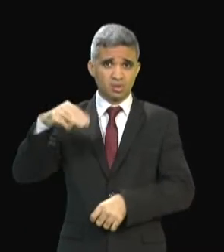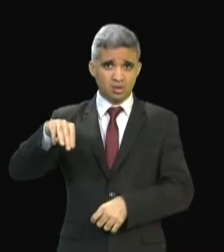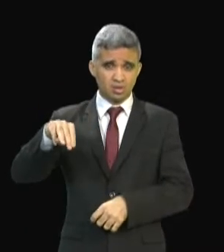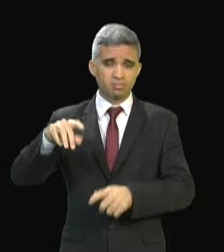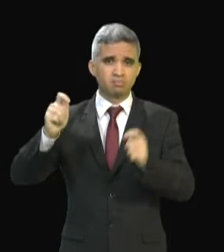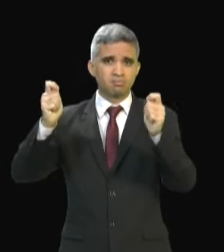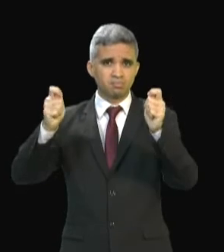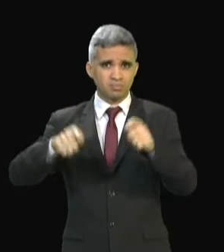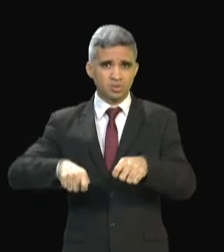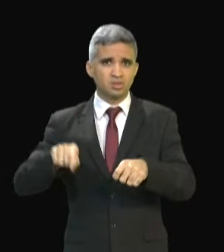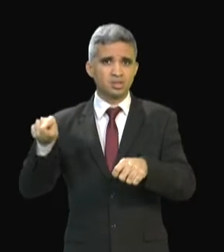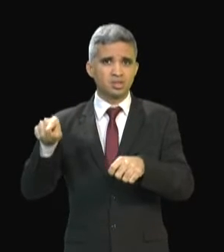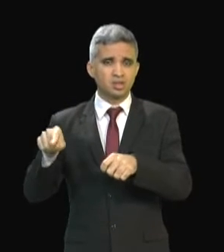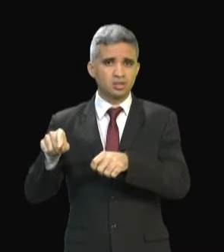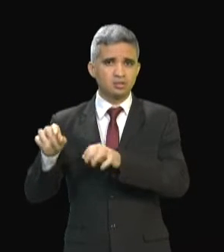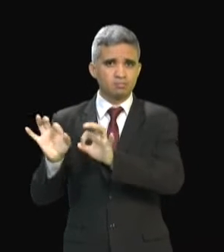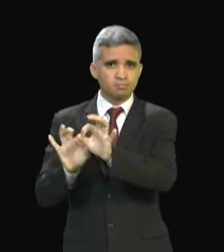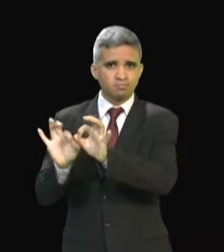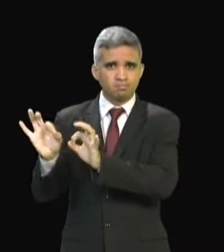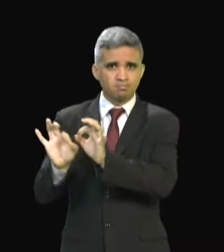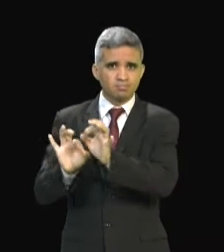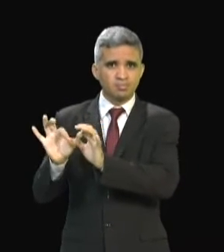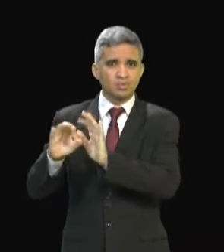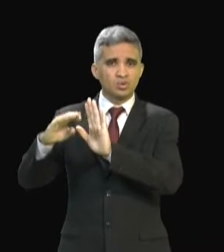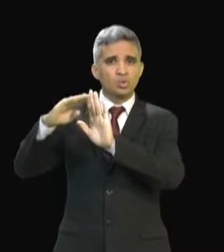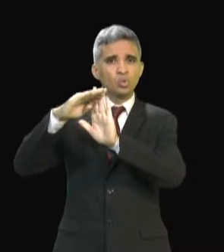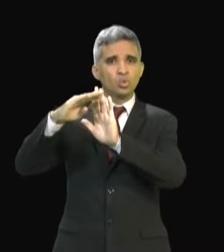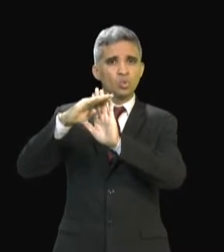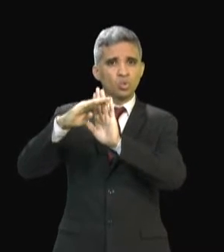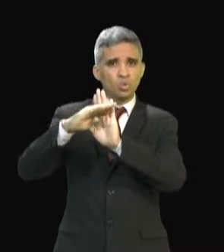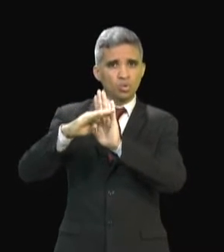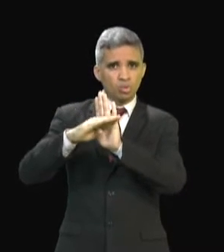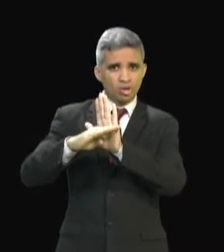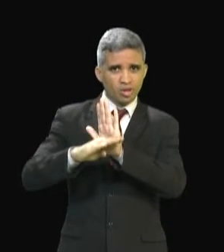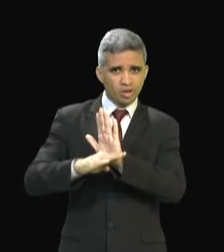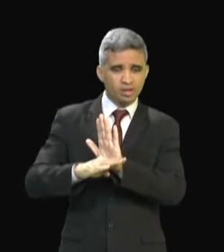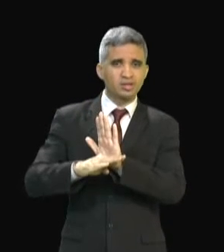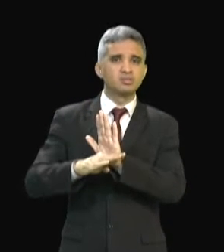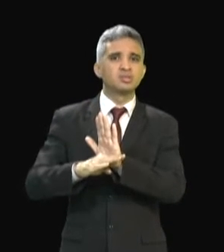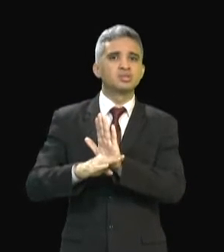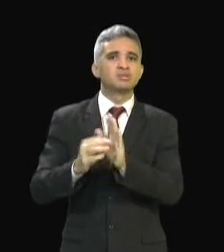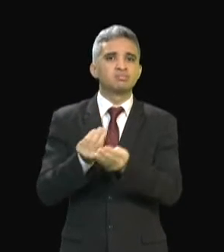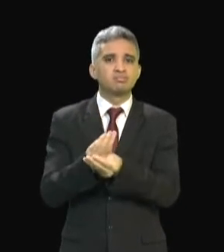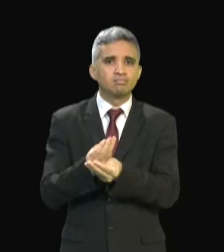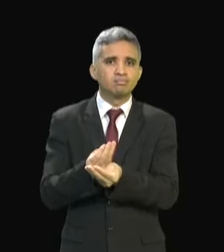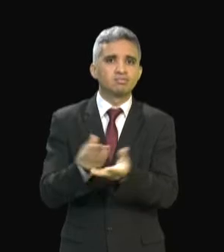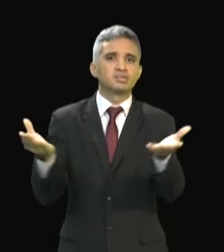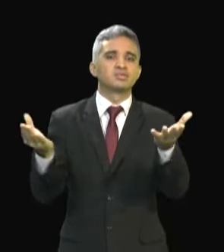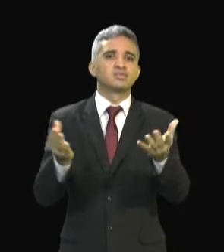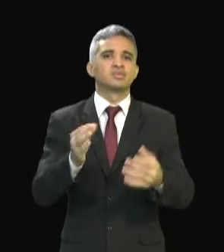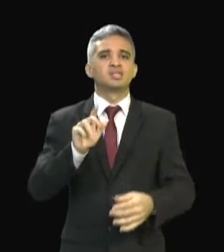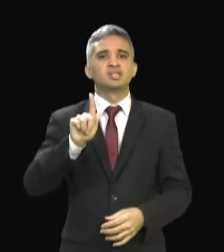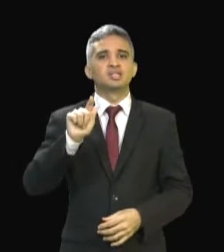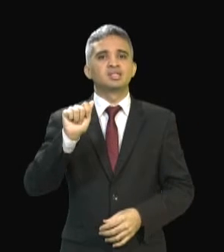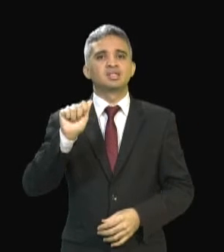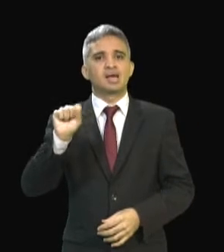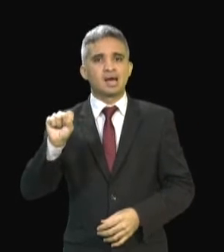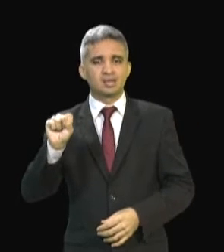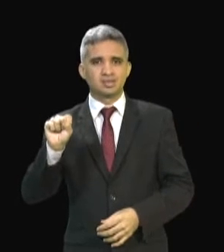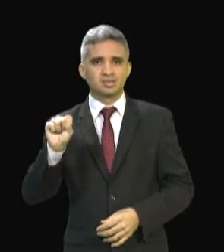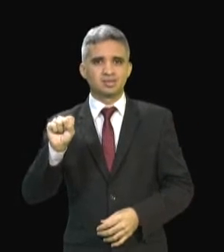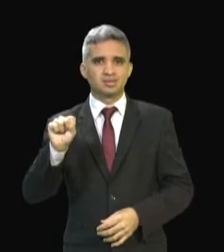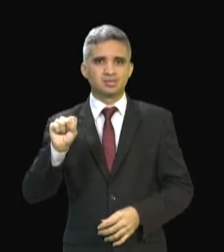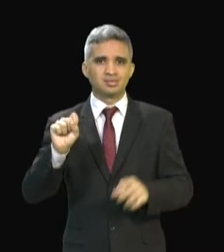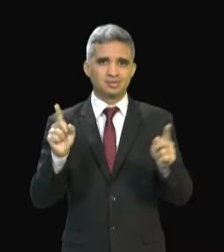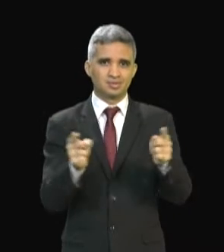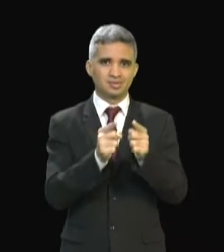de distribuição do gás em botijão, GLP, gás liquefeito de petróleo, para que o